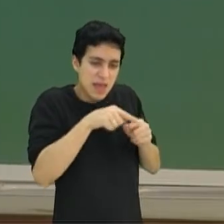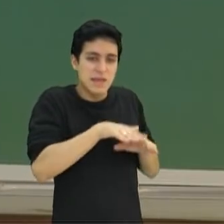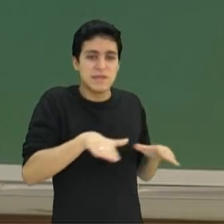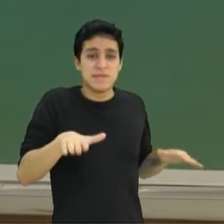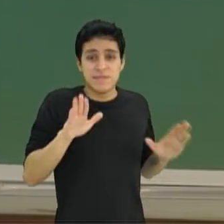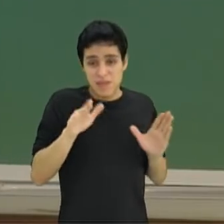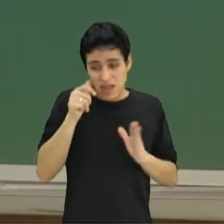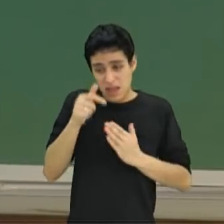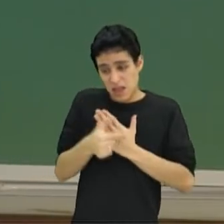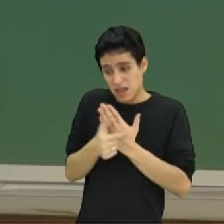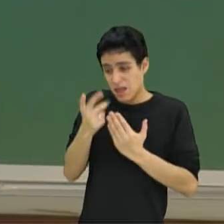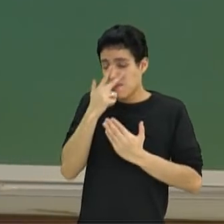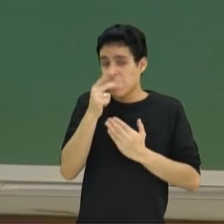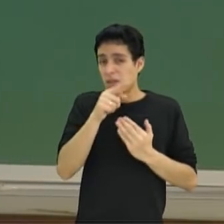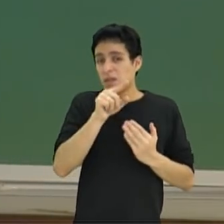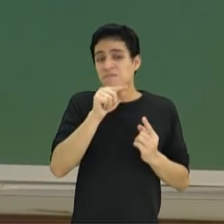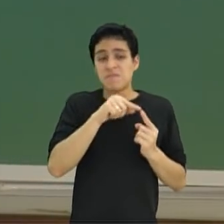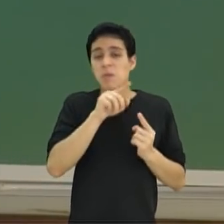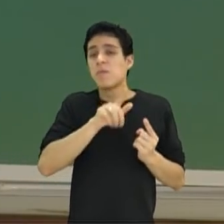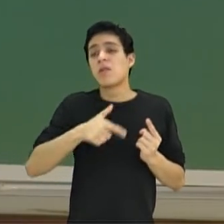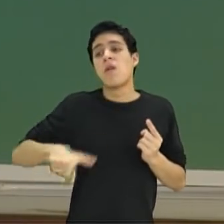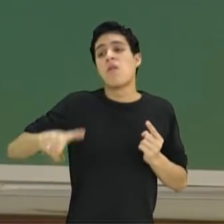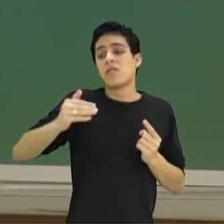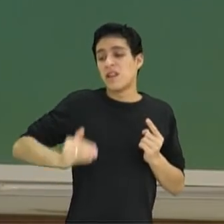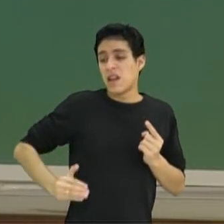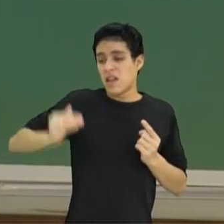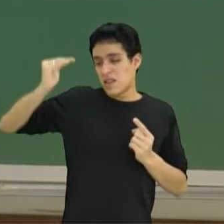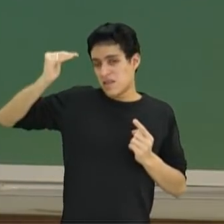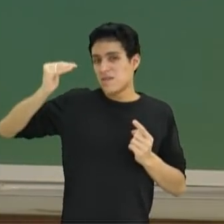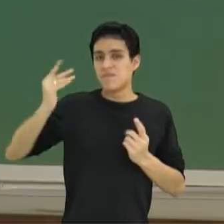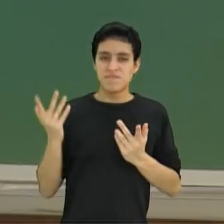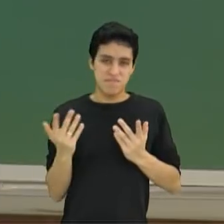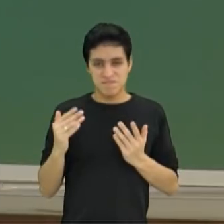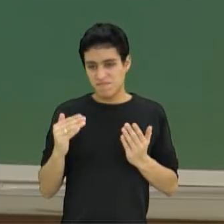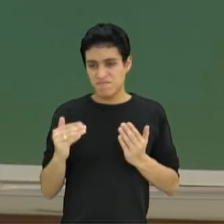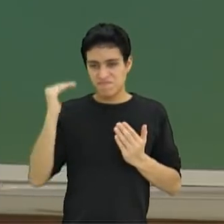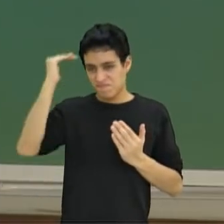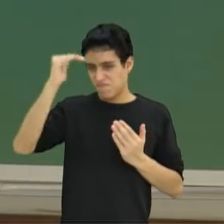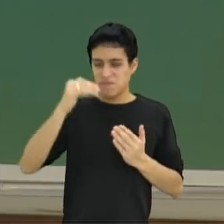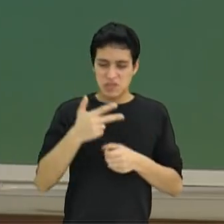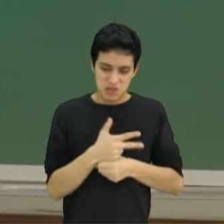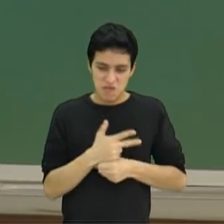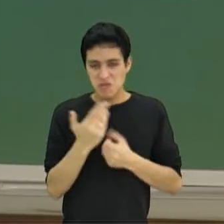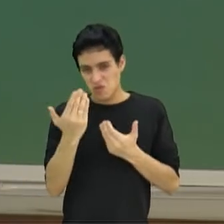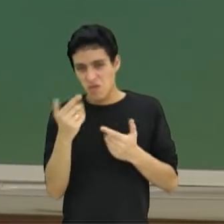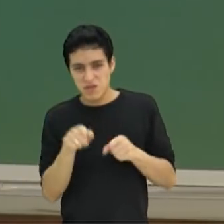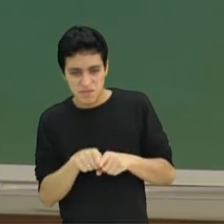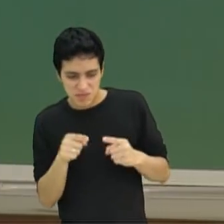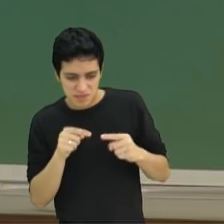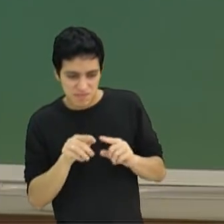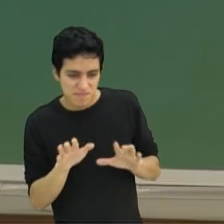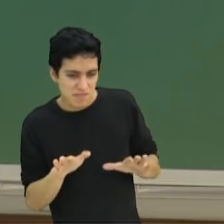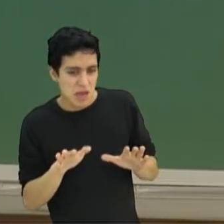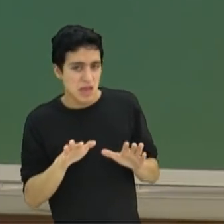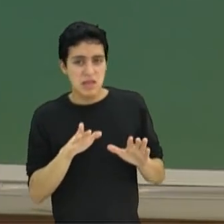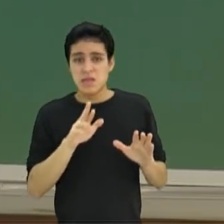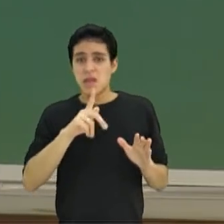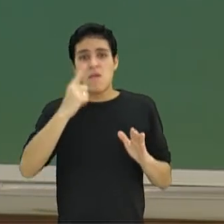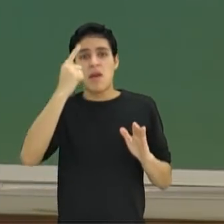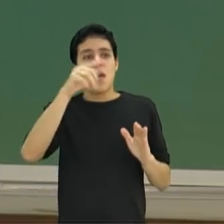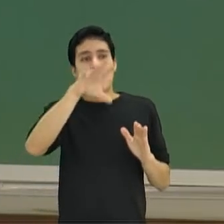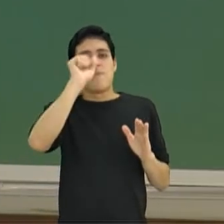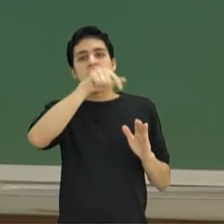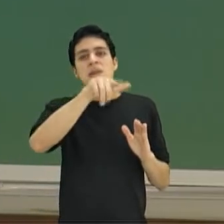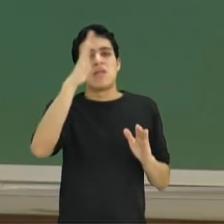a autora acha que isso serve para outras fases também, como adultos, idosos, jovens. Mas como não é a ideia